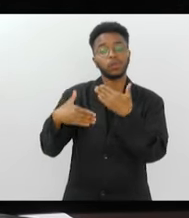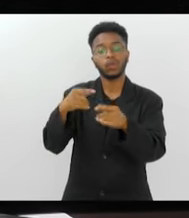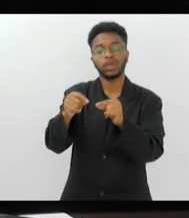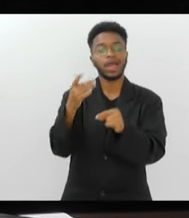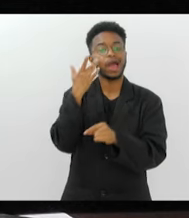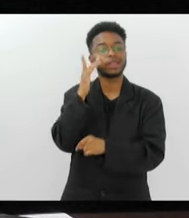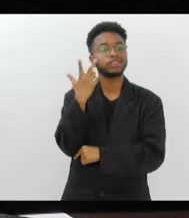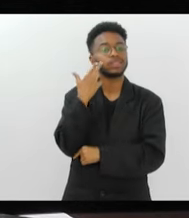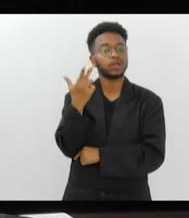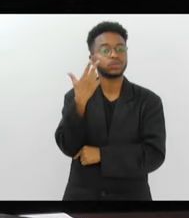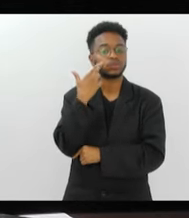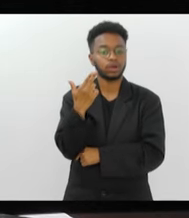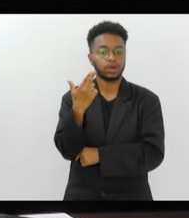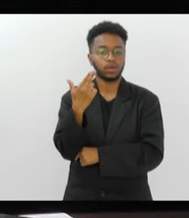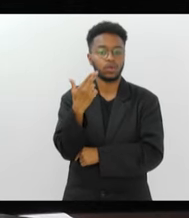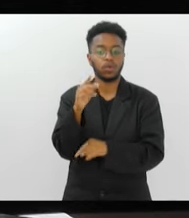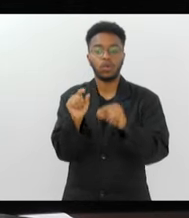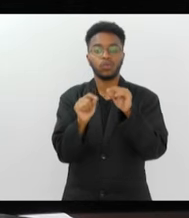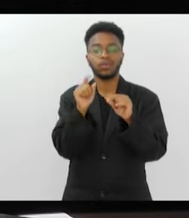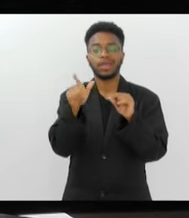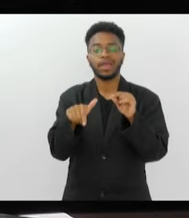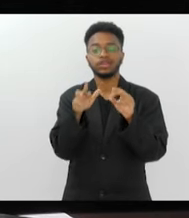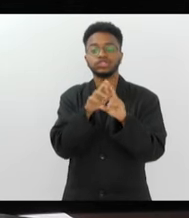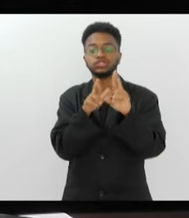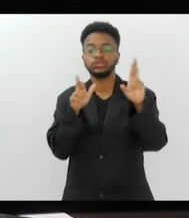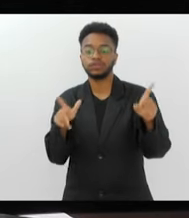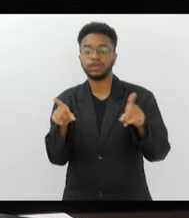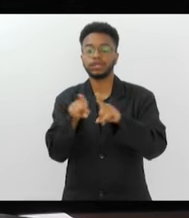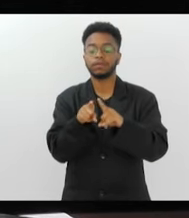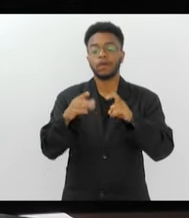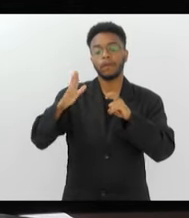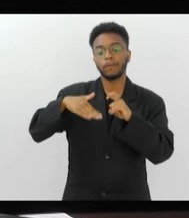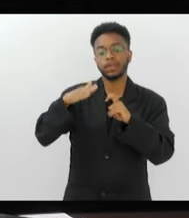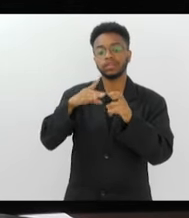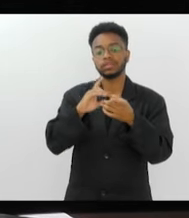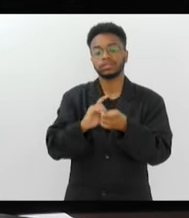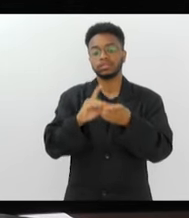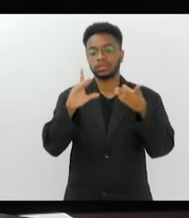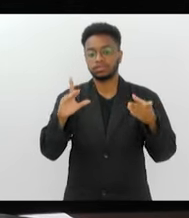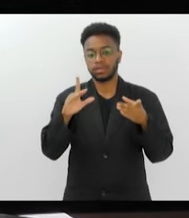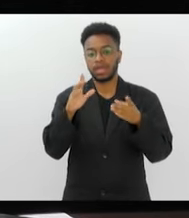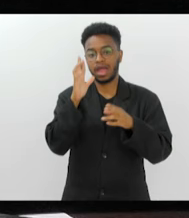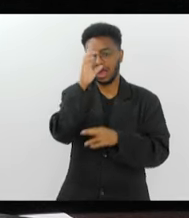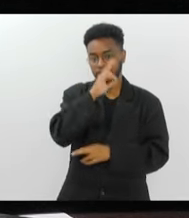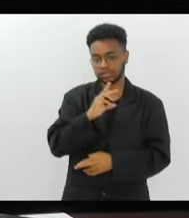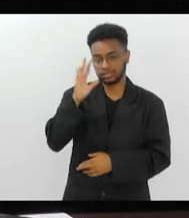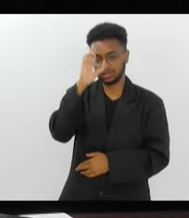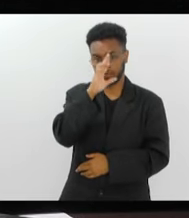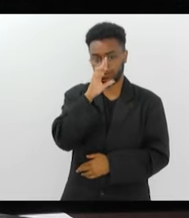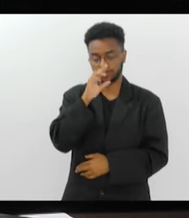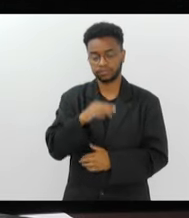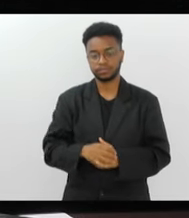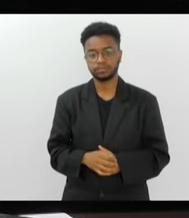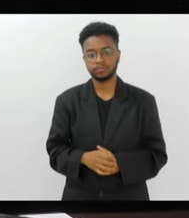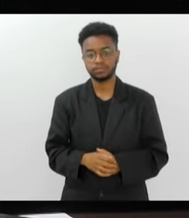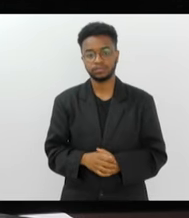que é a diferença e o mito da democracia enquanto democracia racial. Então,